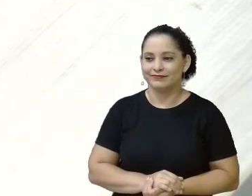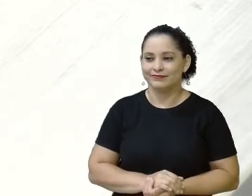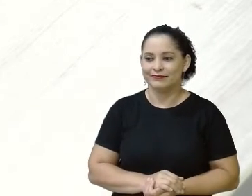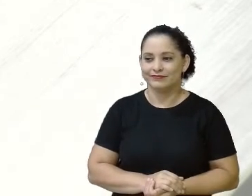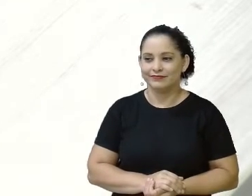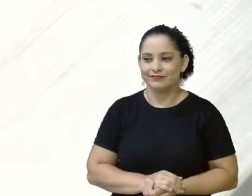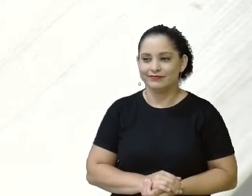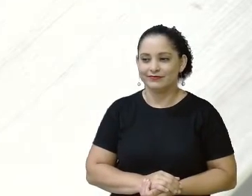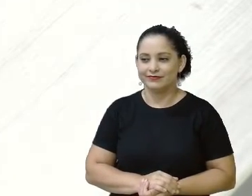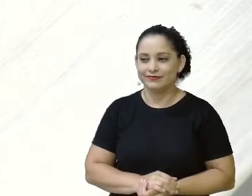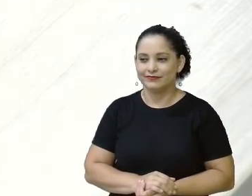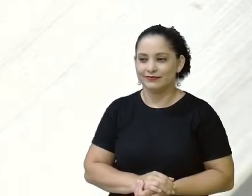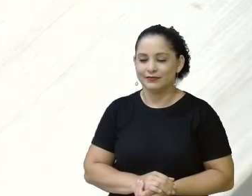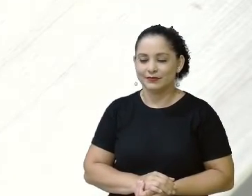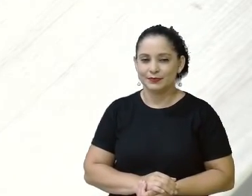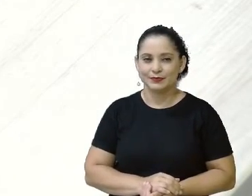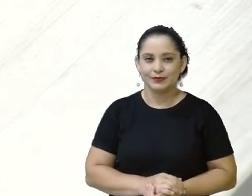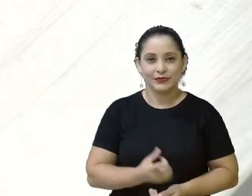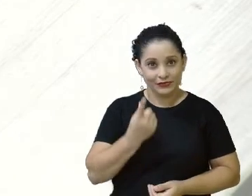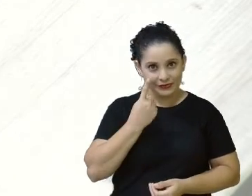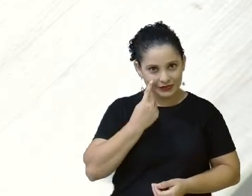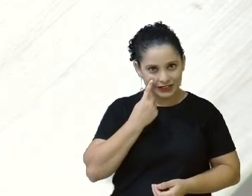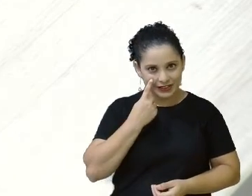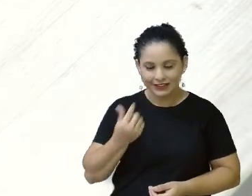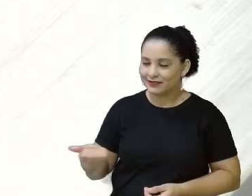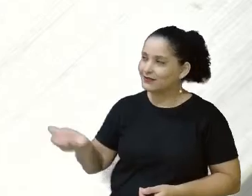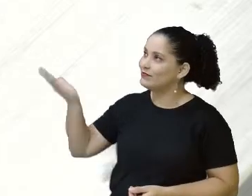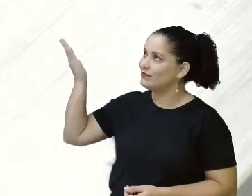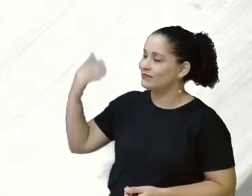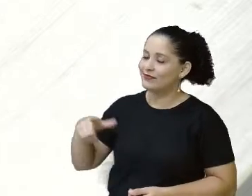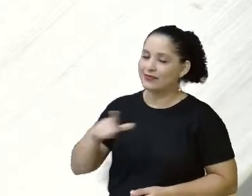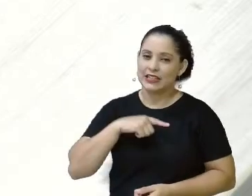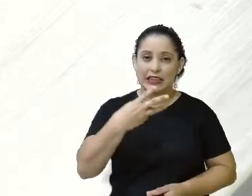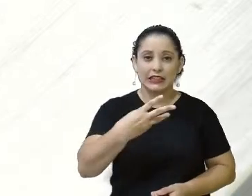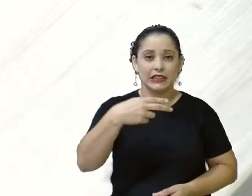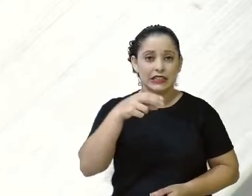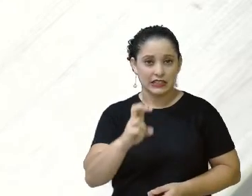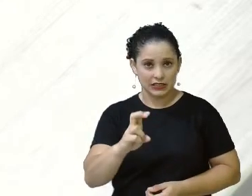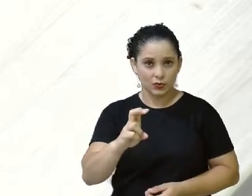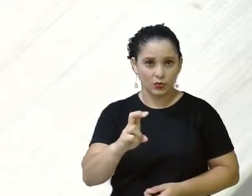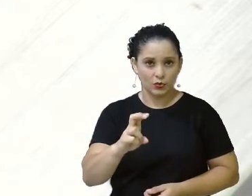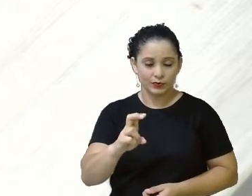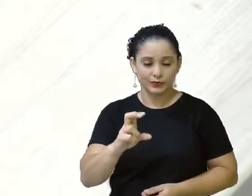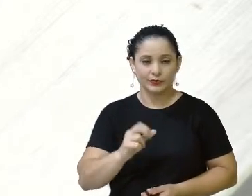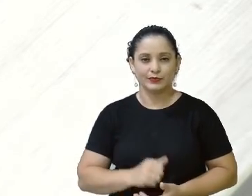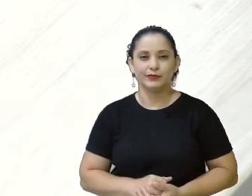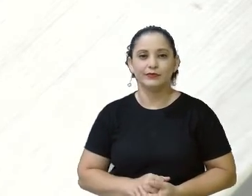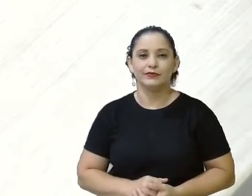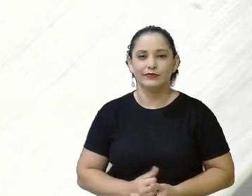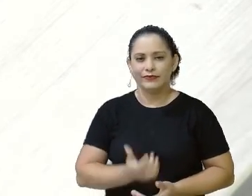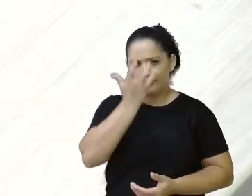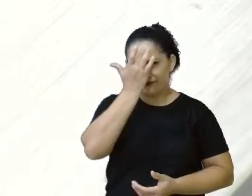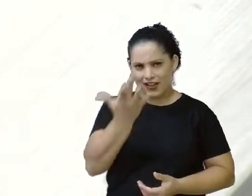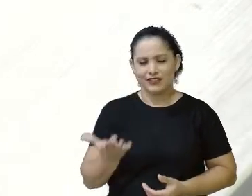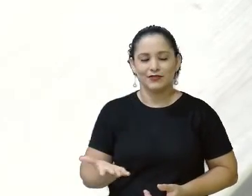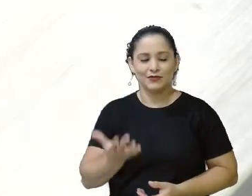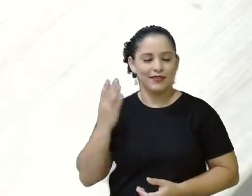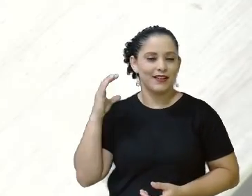acertei. Vamos lá. Eu peguei os 35, fácil e